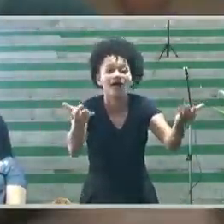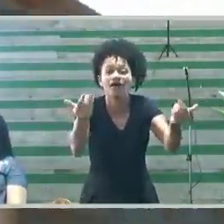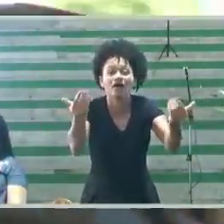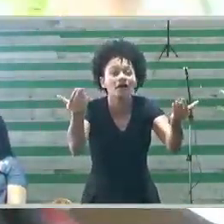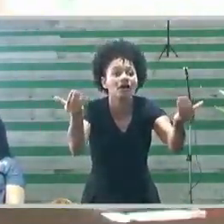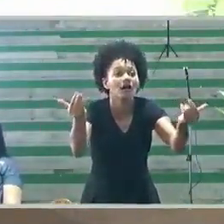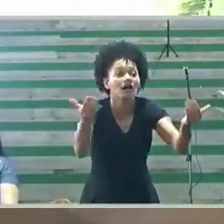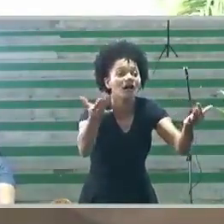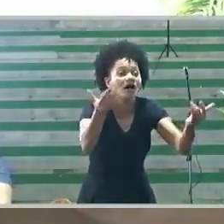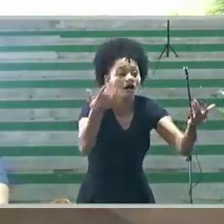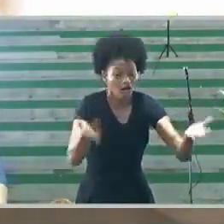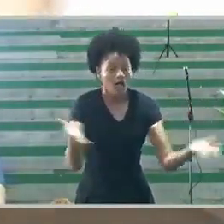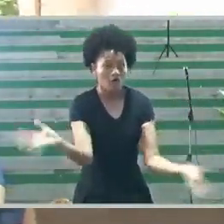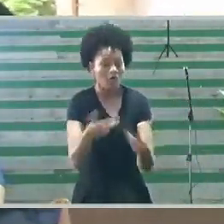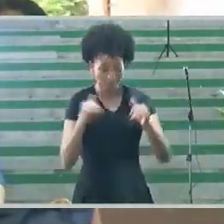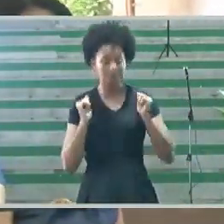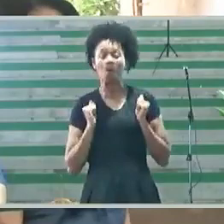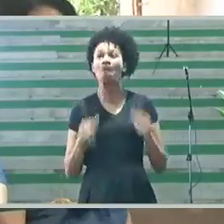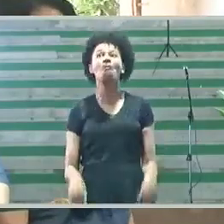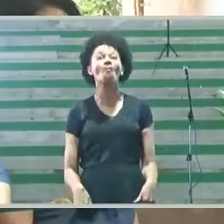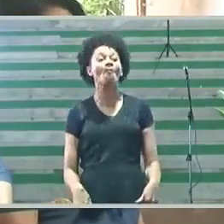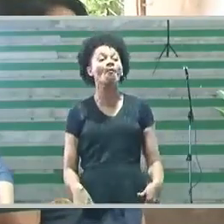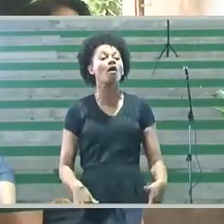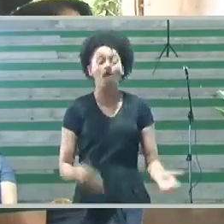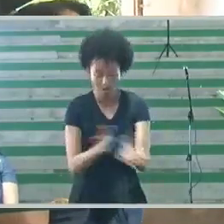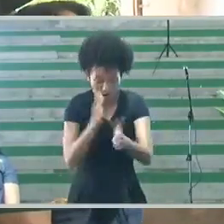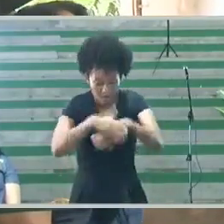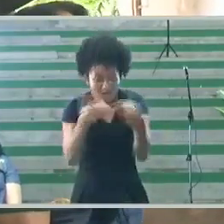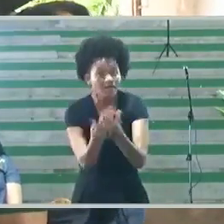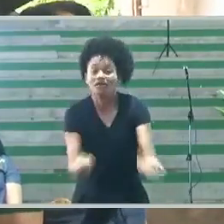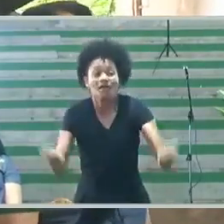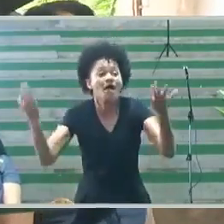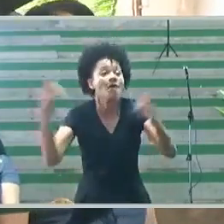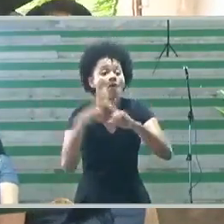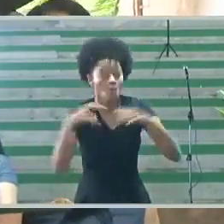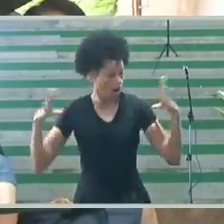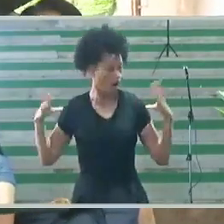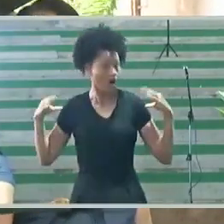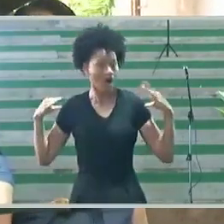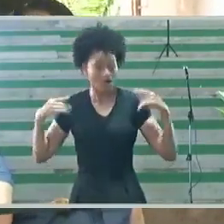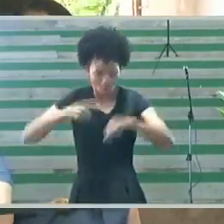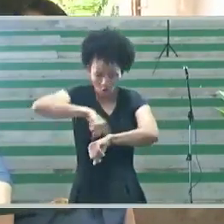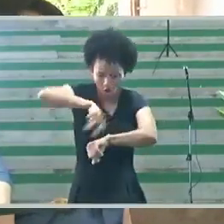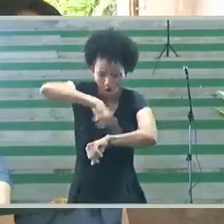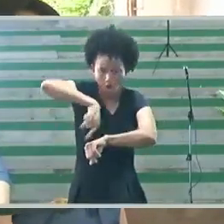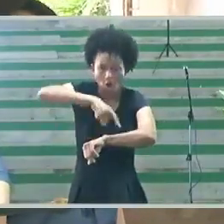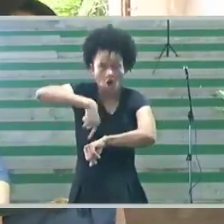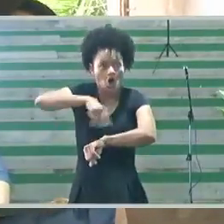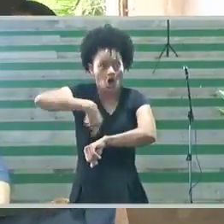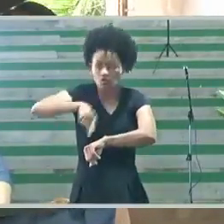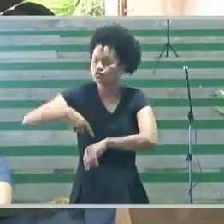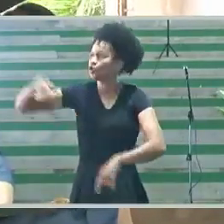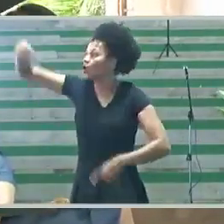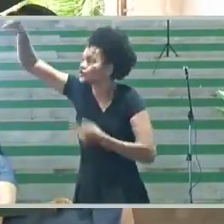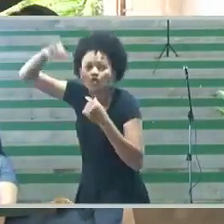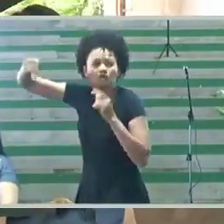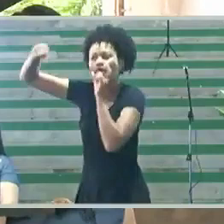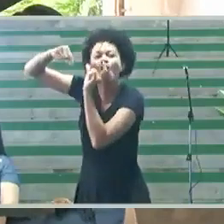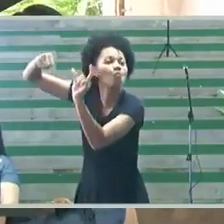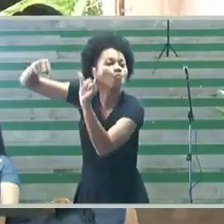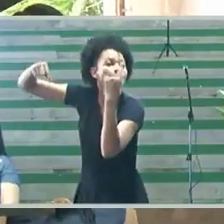Então você pode fazer melhor que isso. Porque os serafins são limitados a santo, santo,